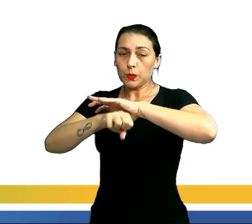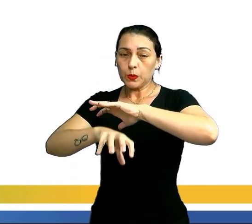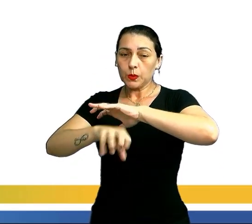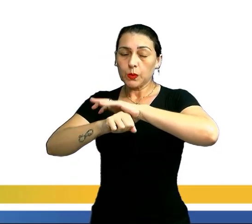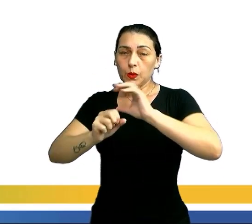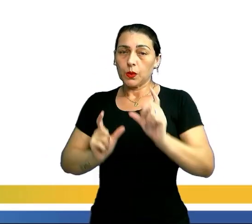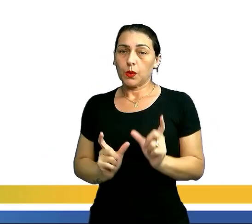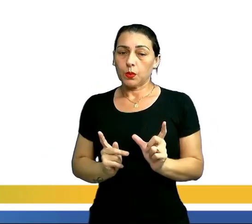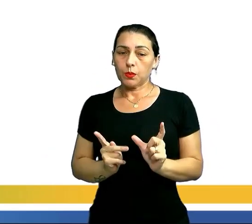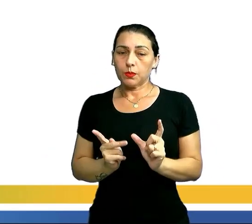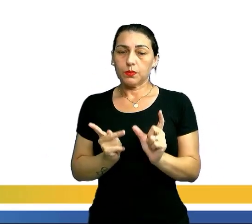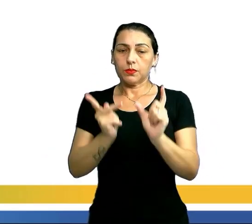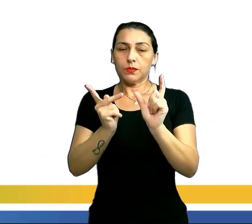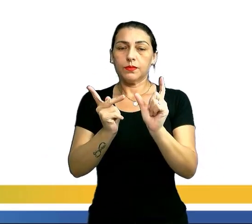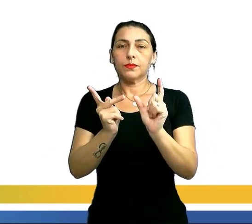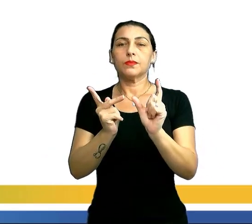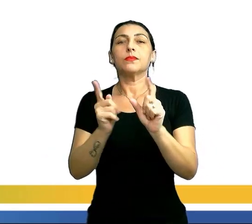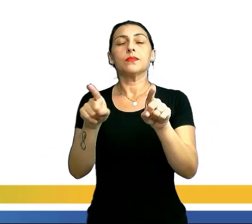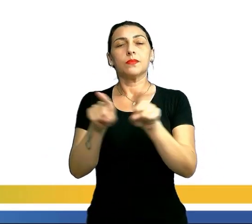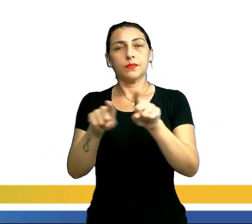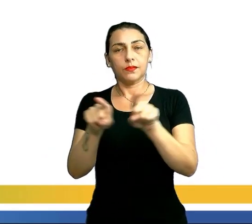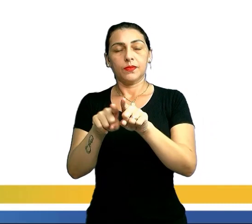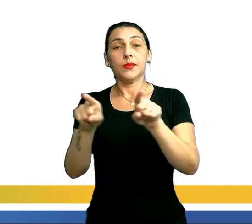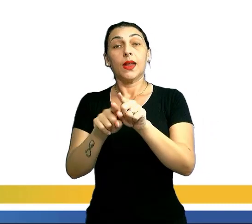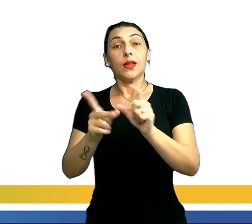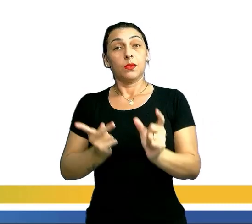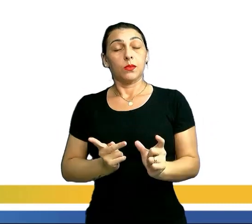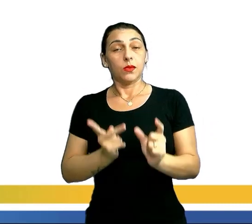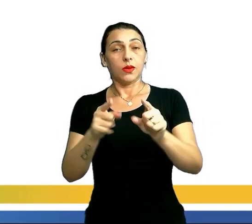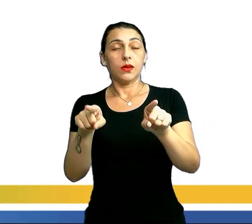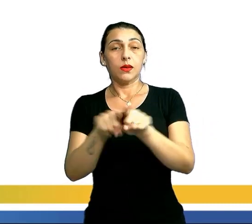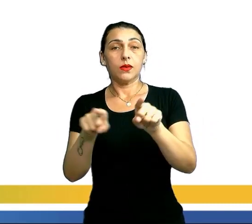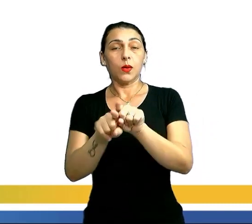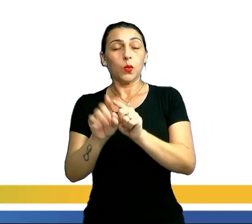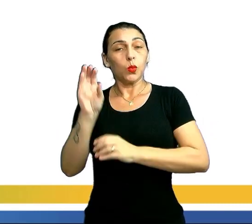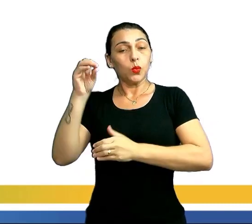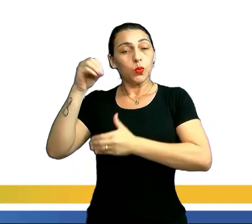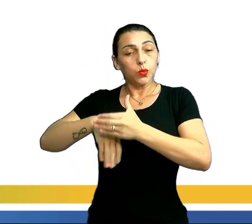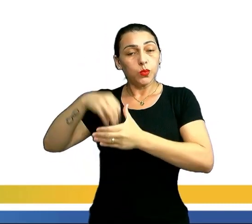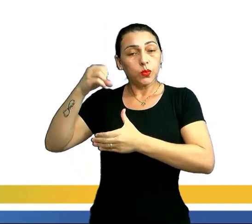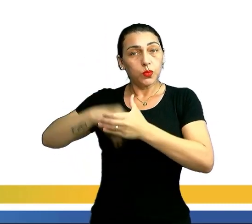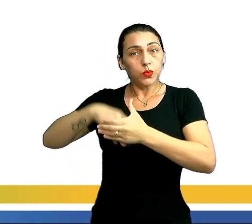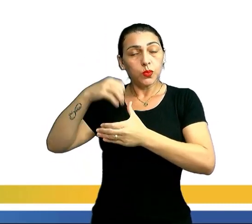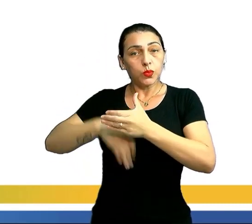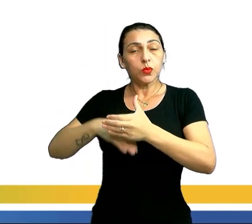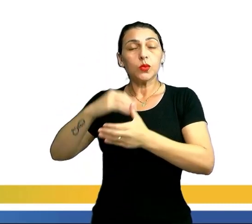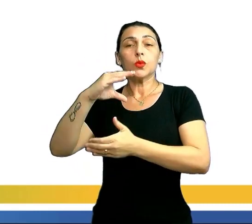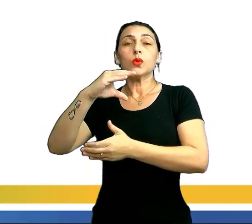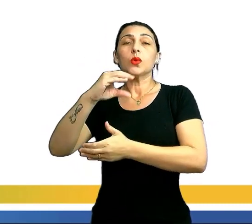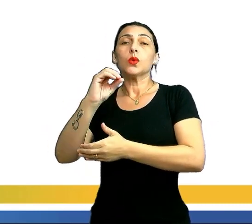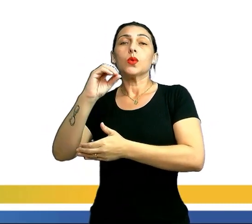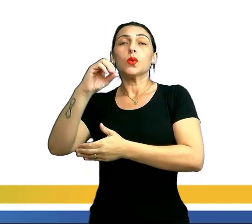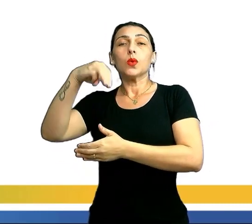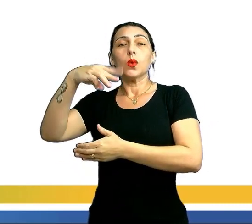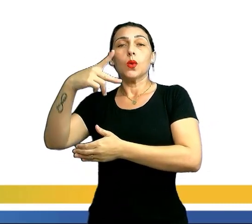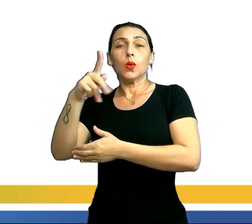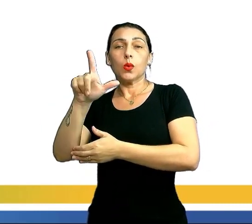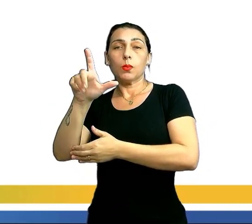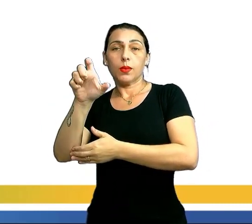sintetizando proteínas. Essas proteínas estão sendo armazenadas no complexo de